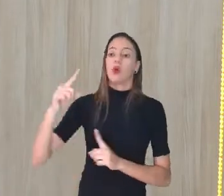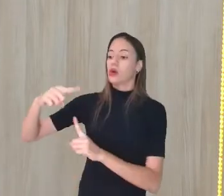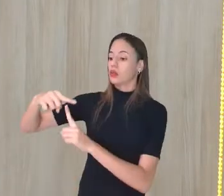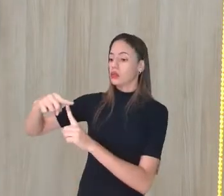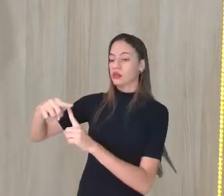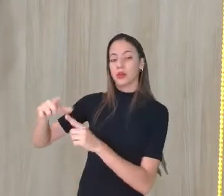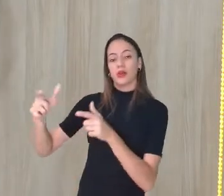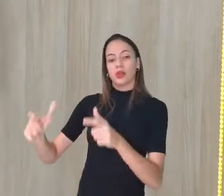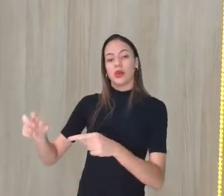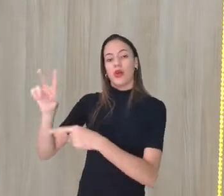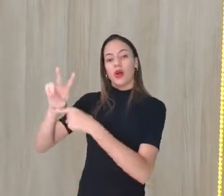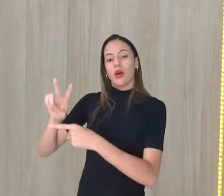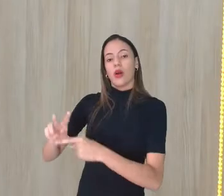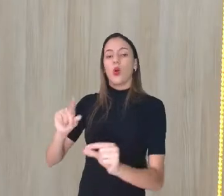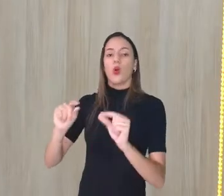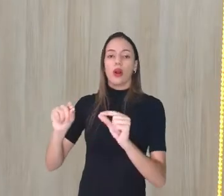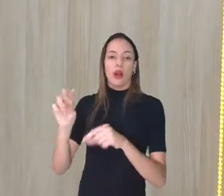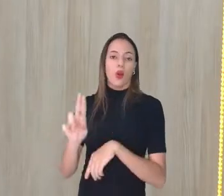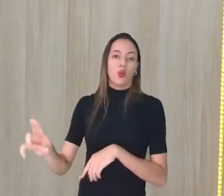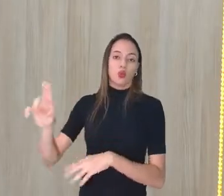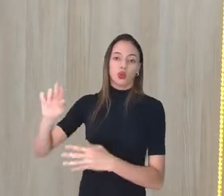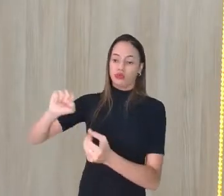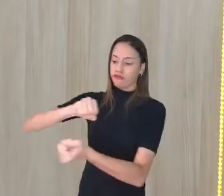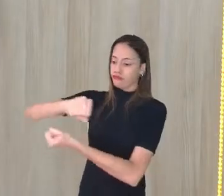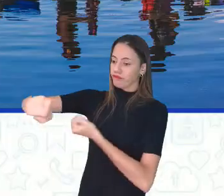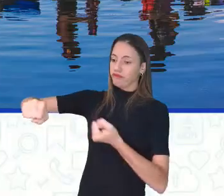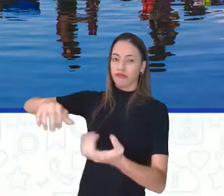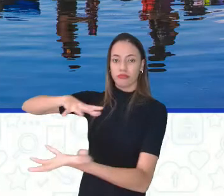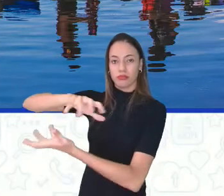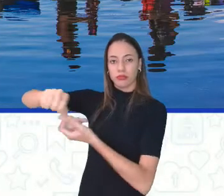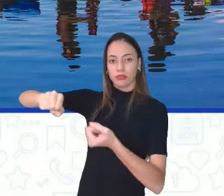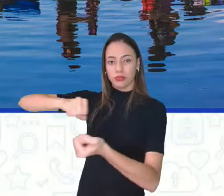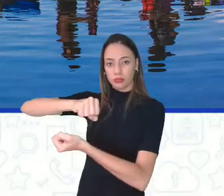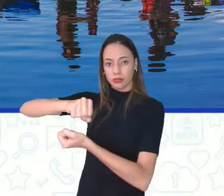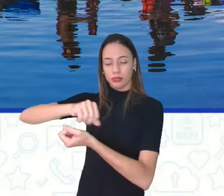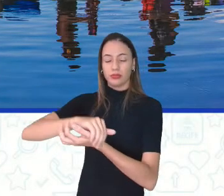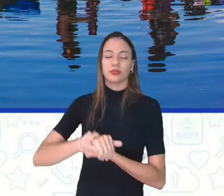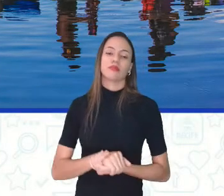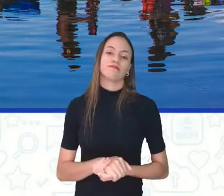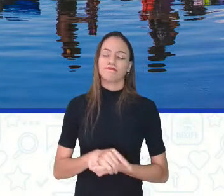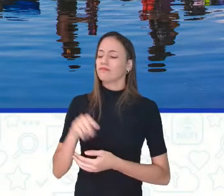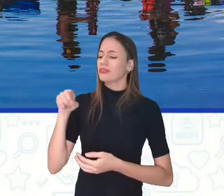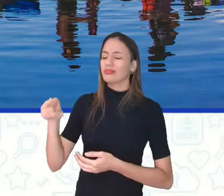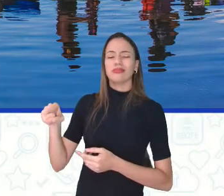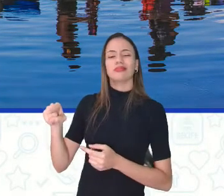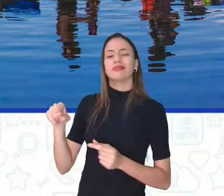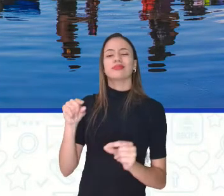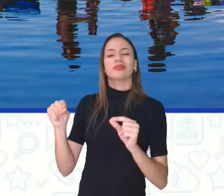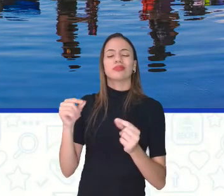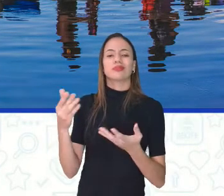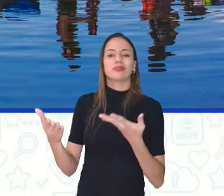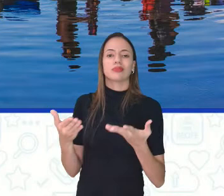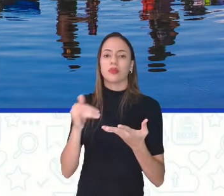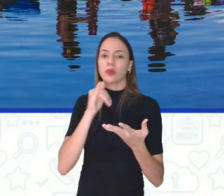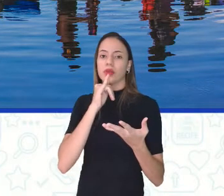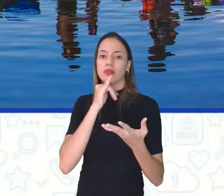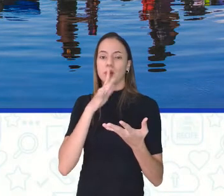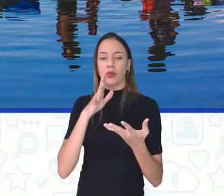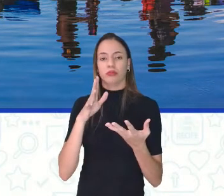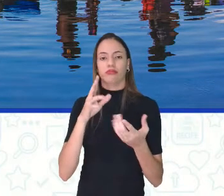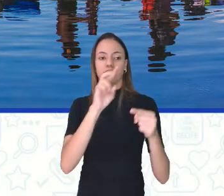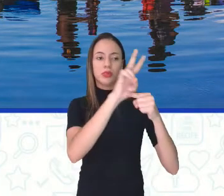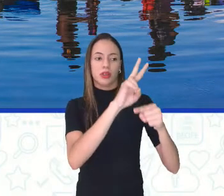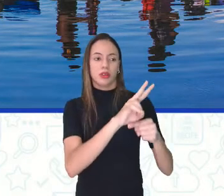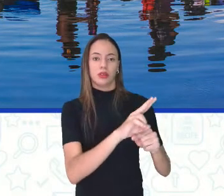unidade de conservação é o de uso sustentável. E aí, nessa de uso sustentável, o que é que ela diz, né? Unir a conservação